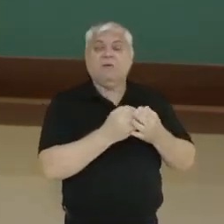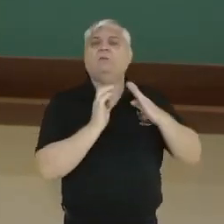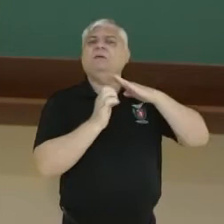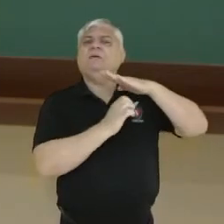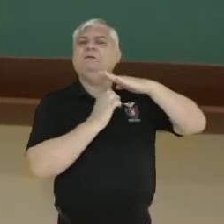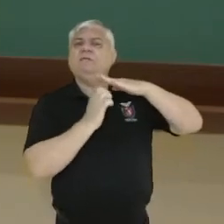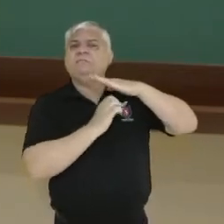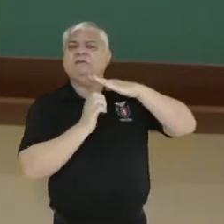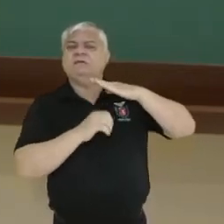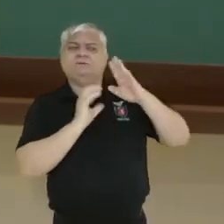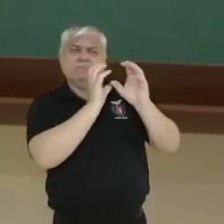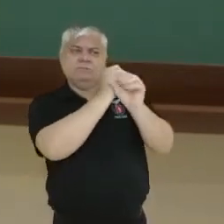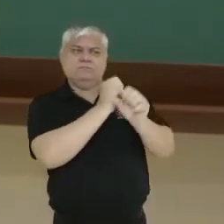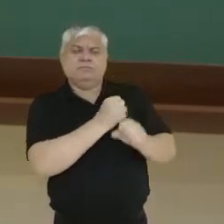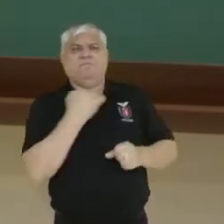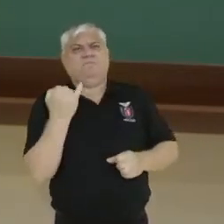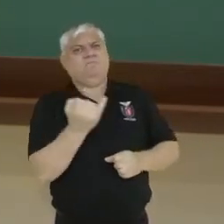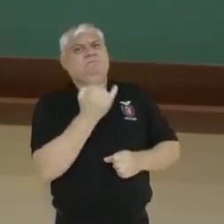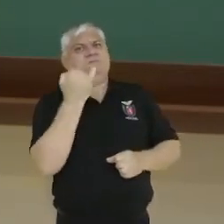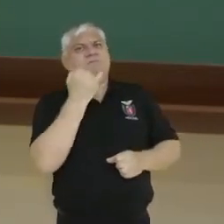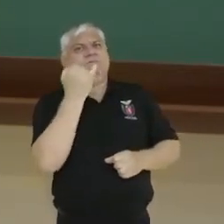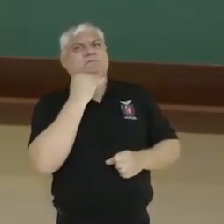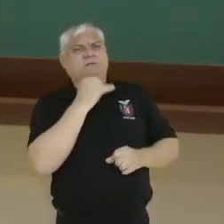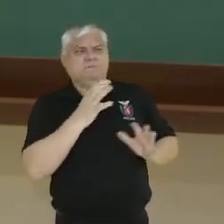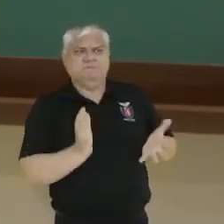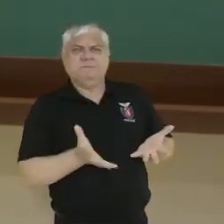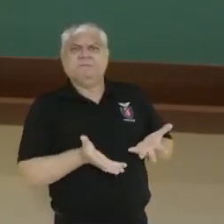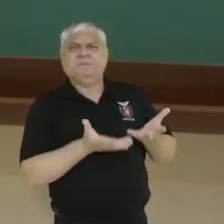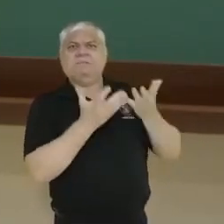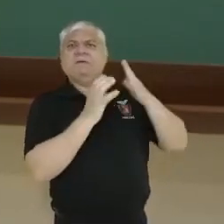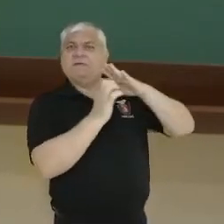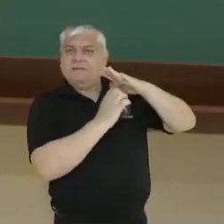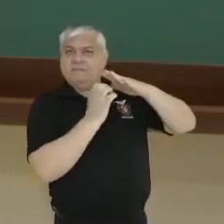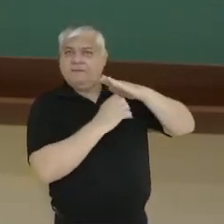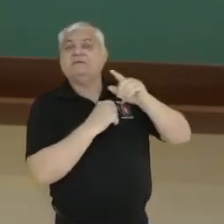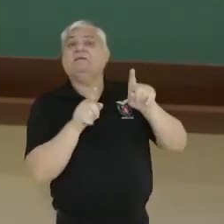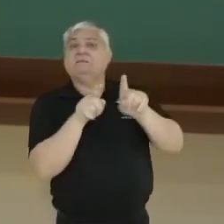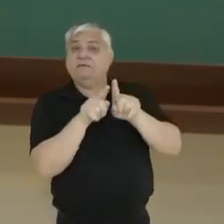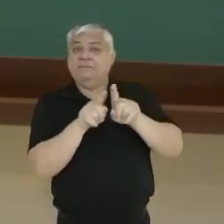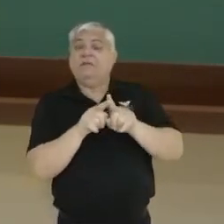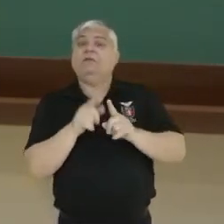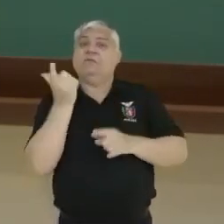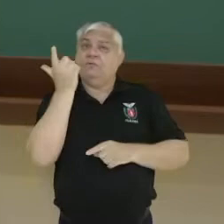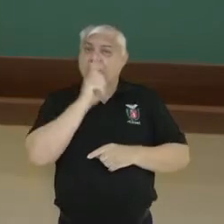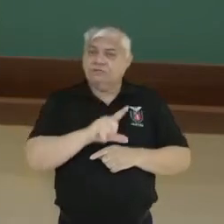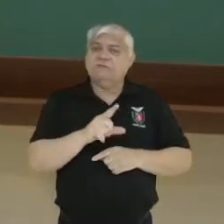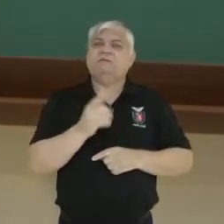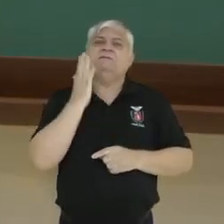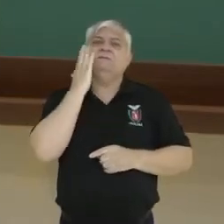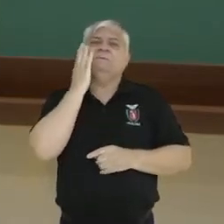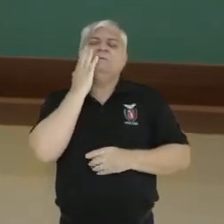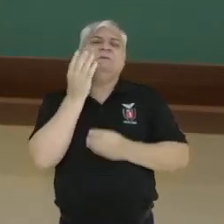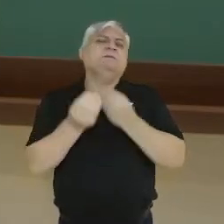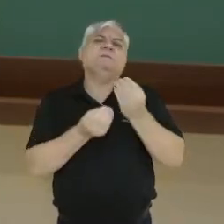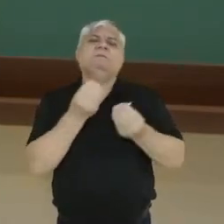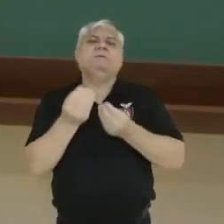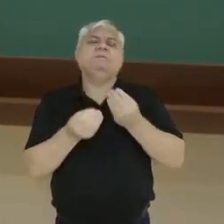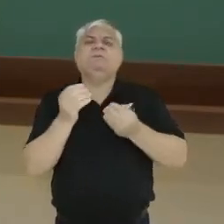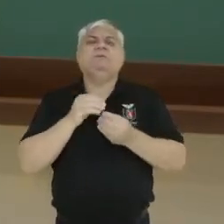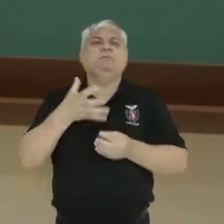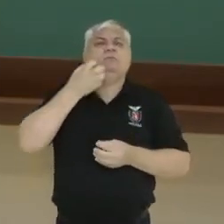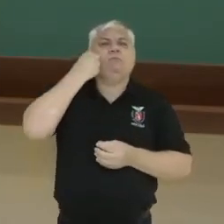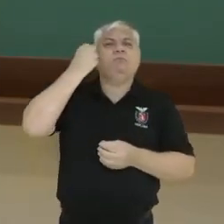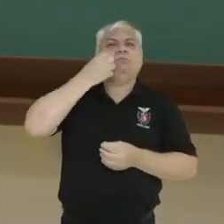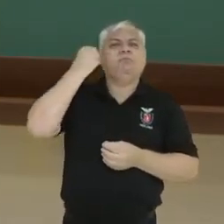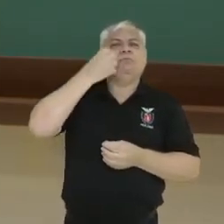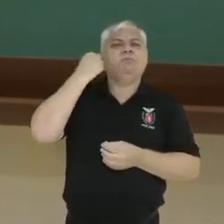orçamento é fundamental para a saúde financeira da empresa e, consequentemente, a gente conseguir saber qual é o lucro que essa